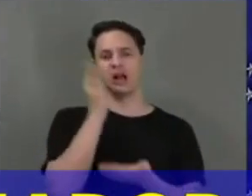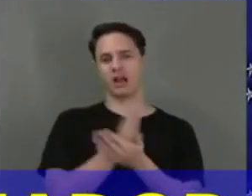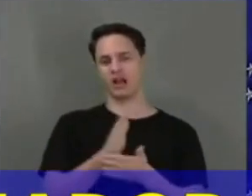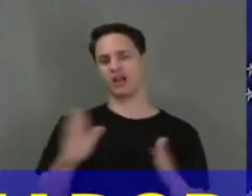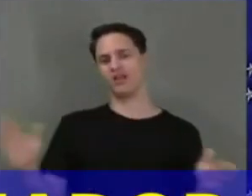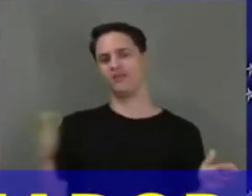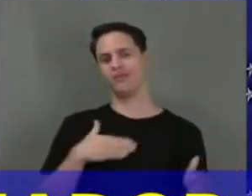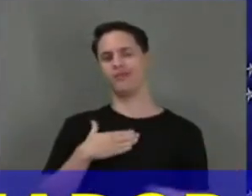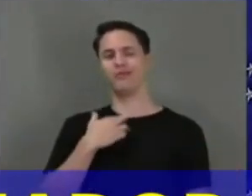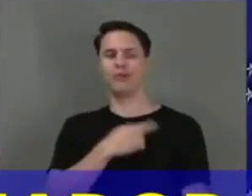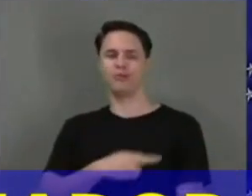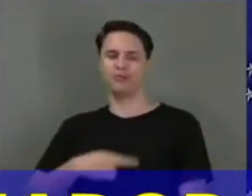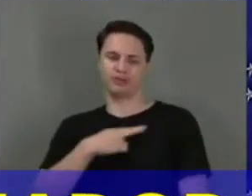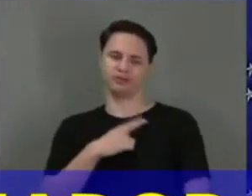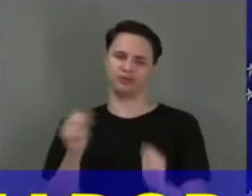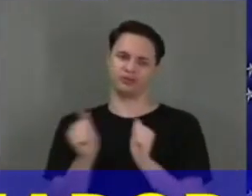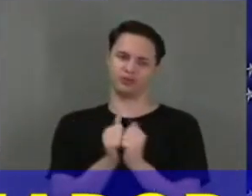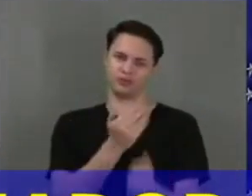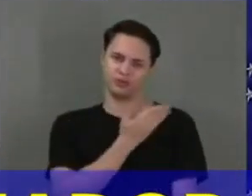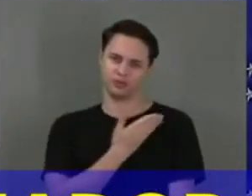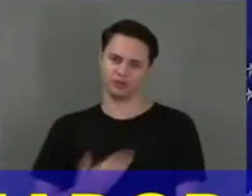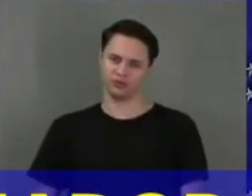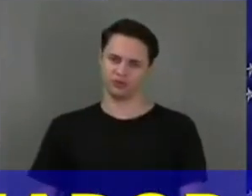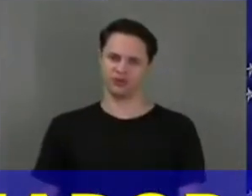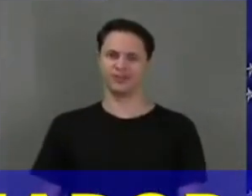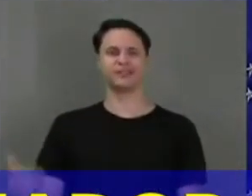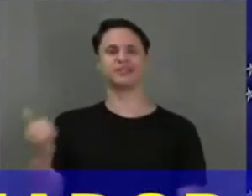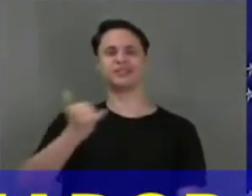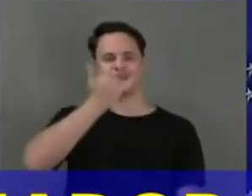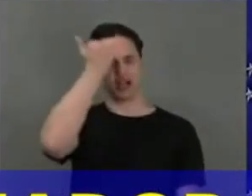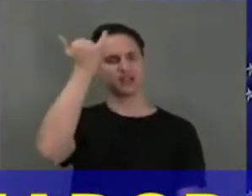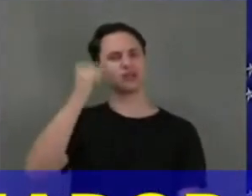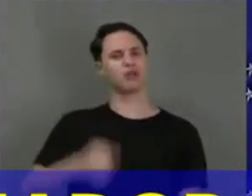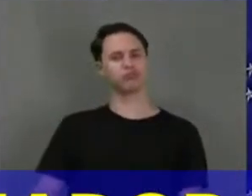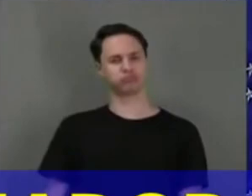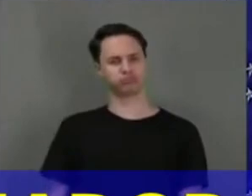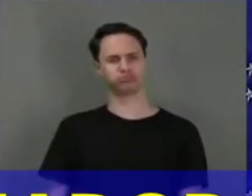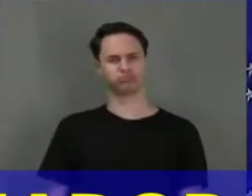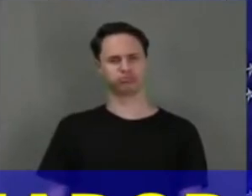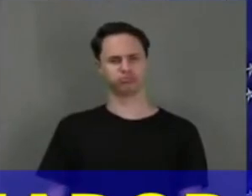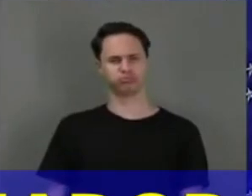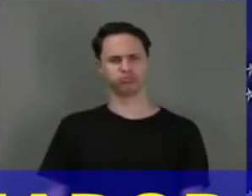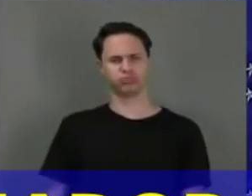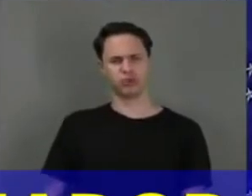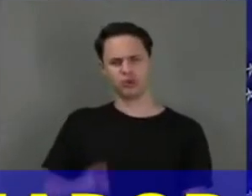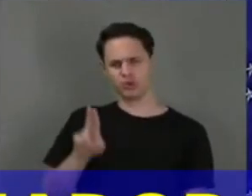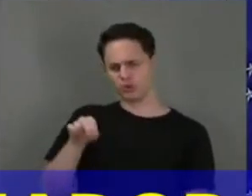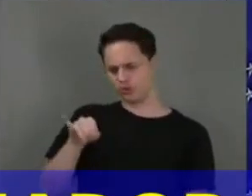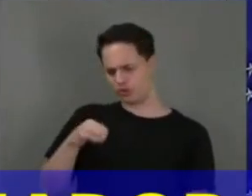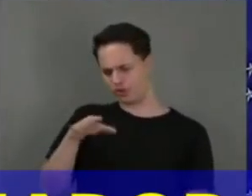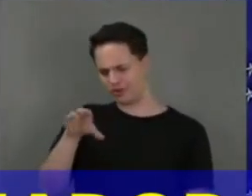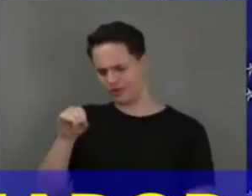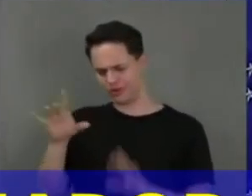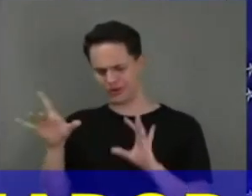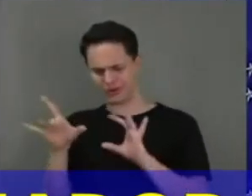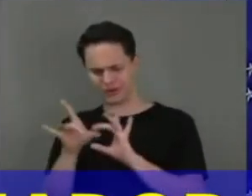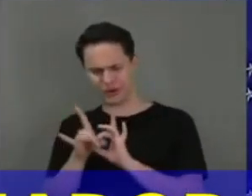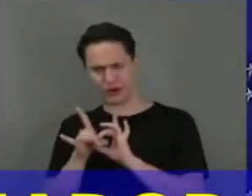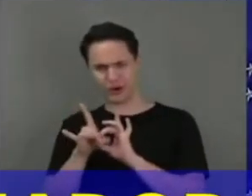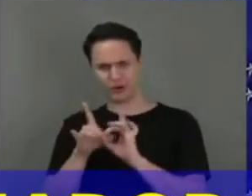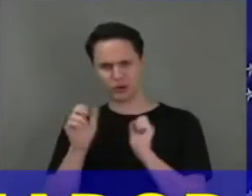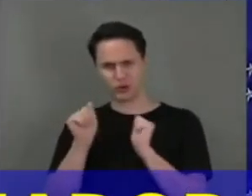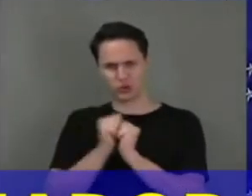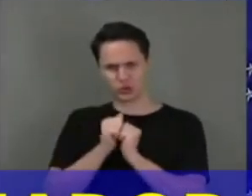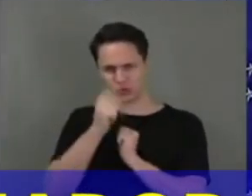o governo. Traição rasteira. União com bolsonaristas contra o